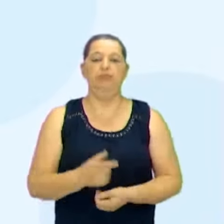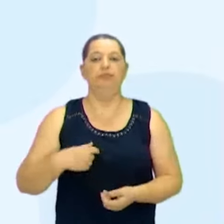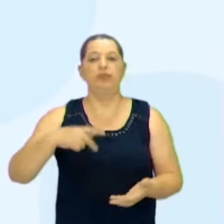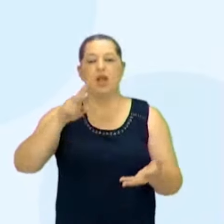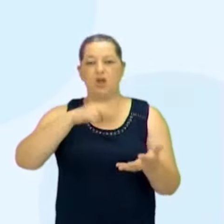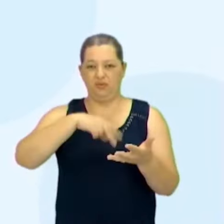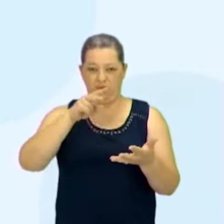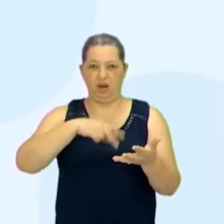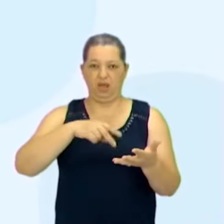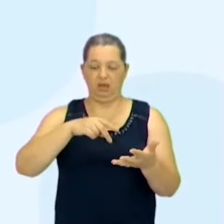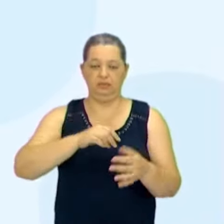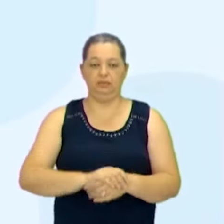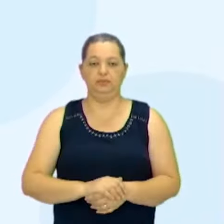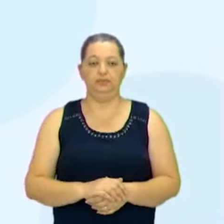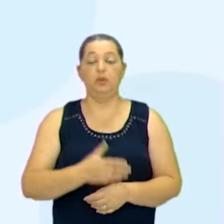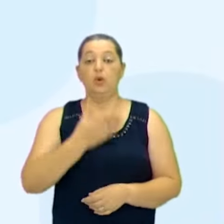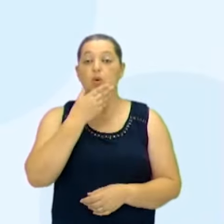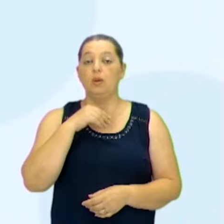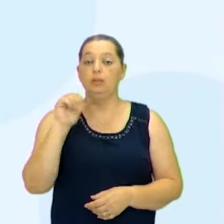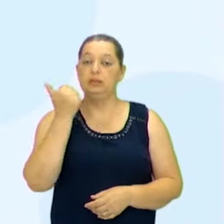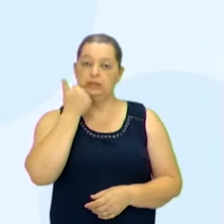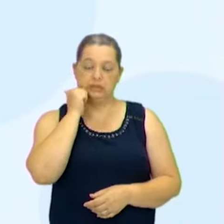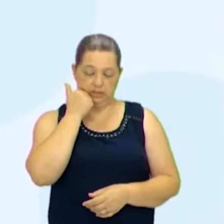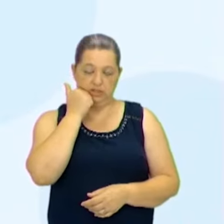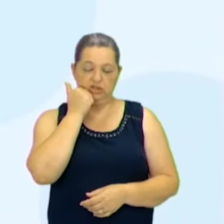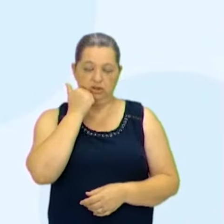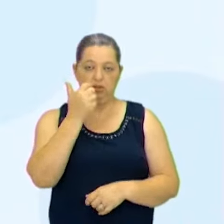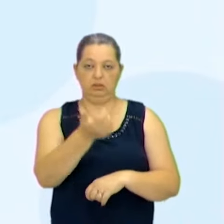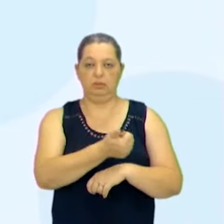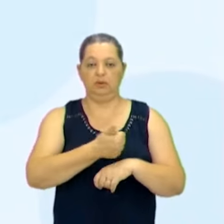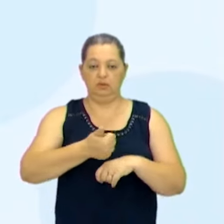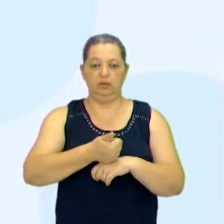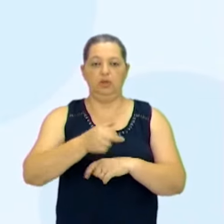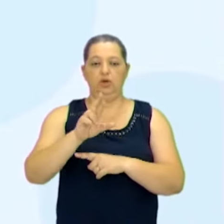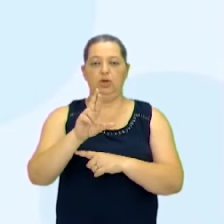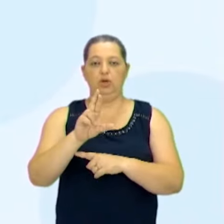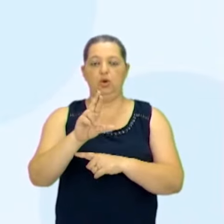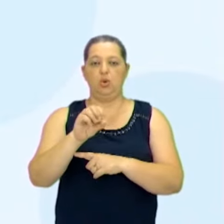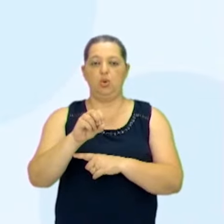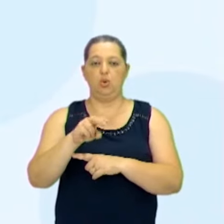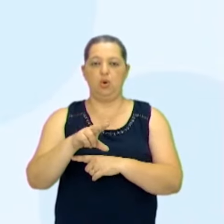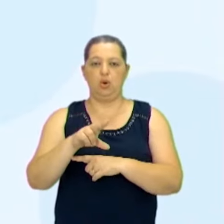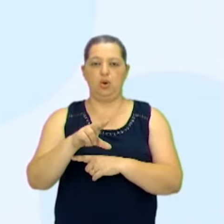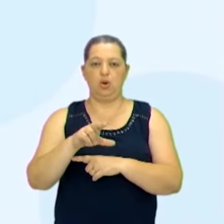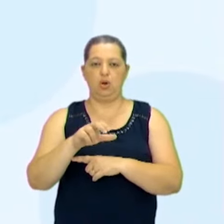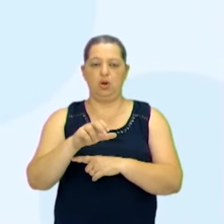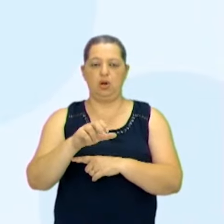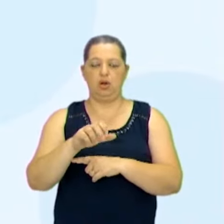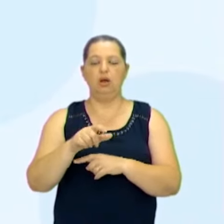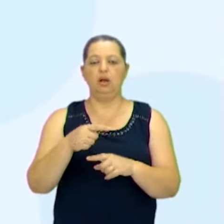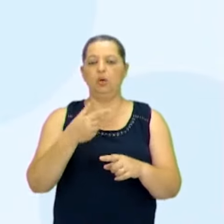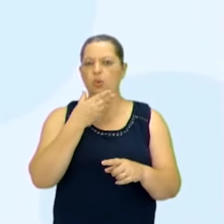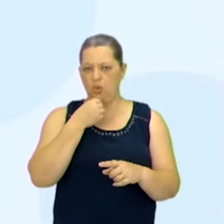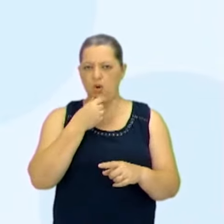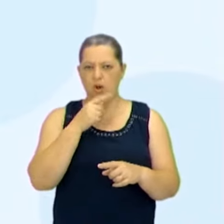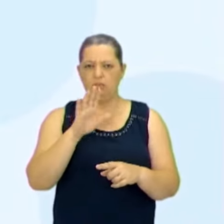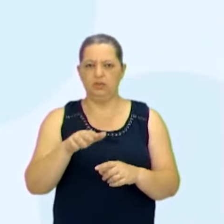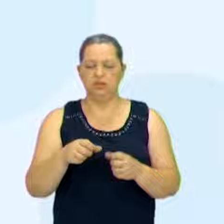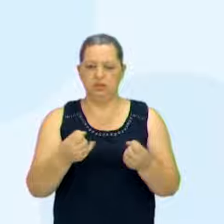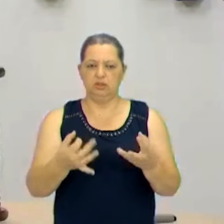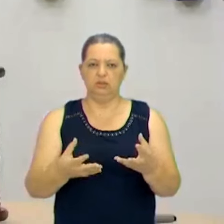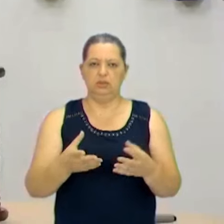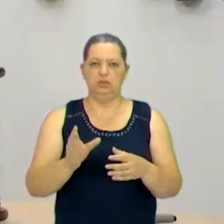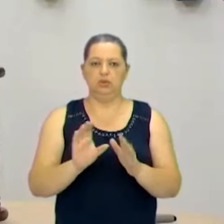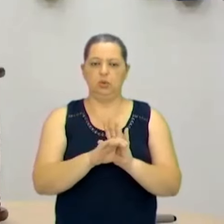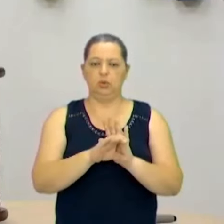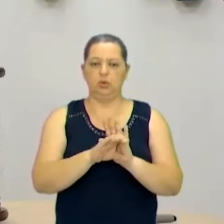uma definição do cientista político Reginaldo Nasser. Está bem? E eu vou ler essa definição para trazer uma definição